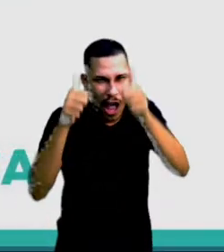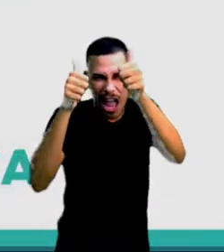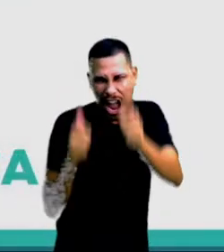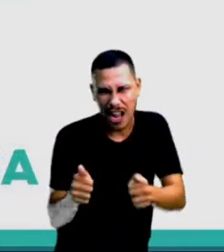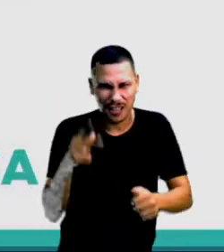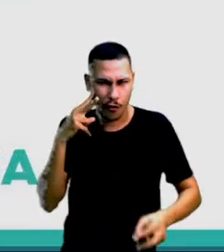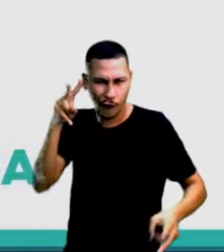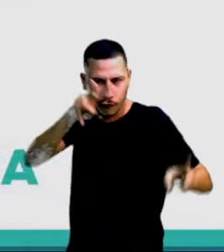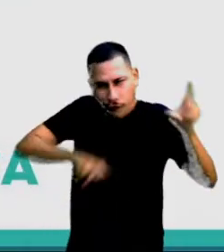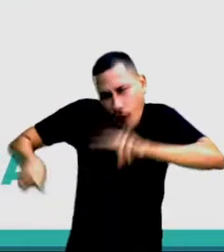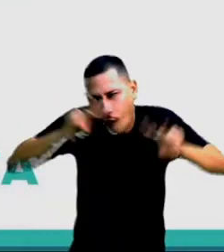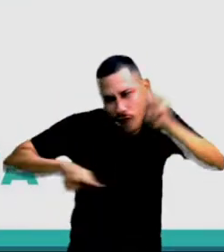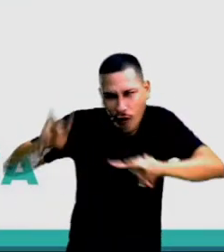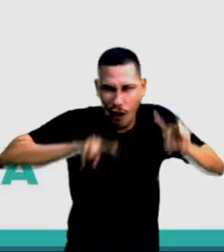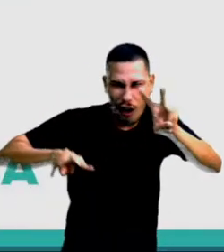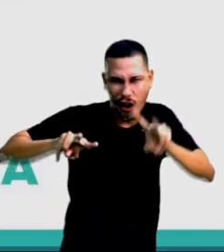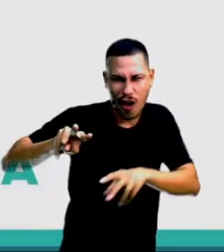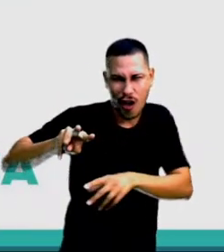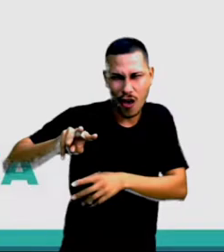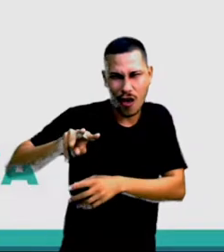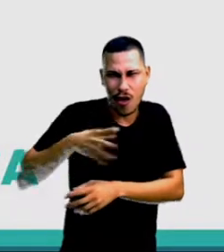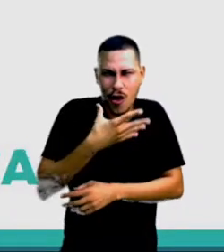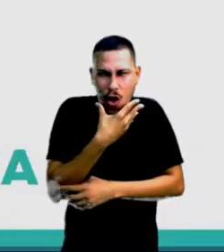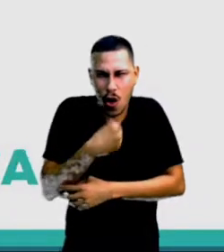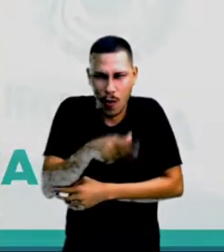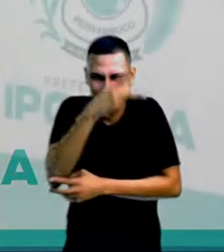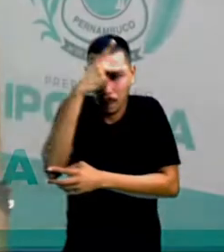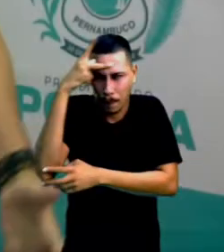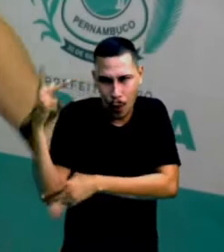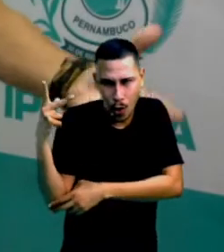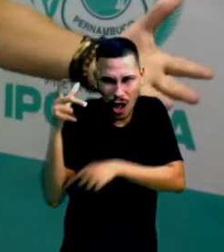artes visuais, artistas pernambucanos.